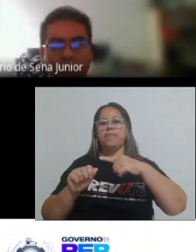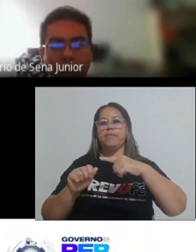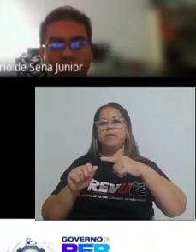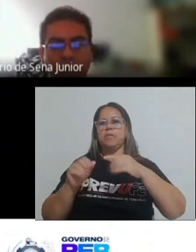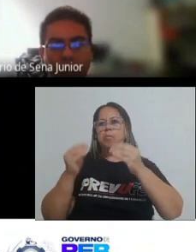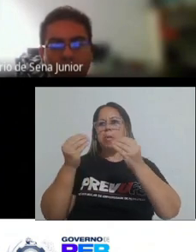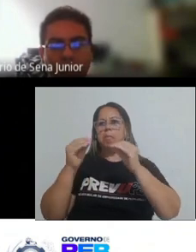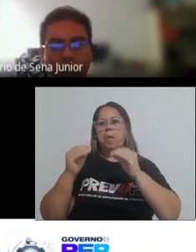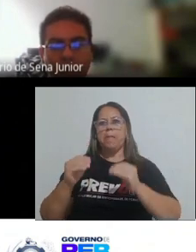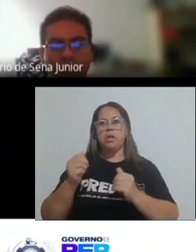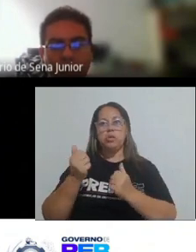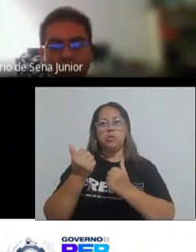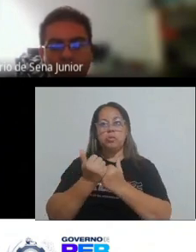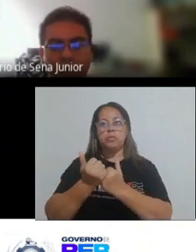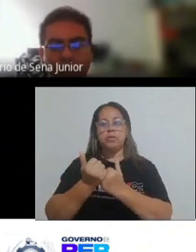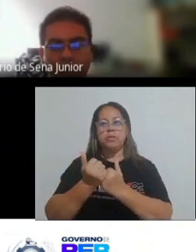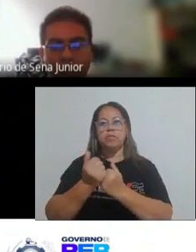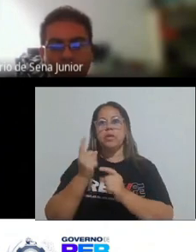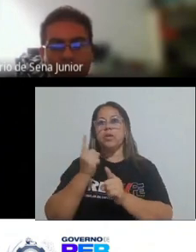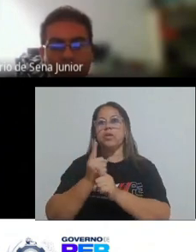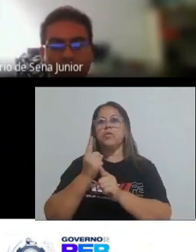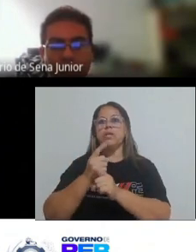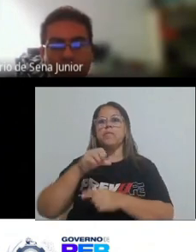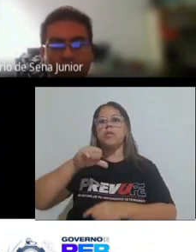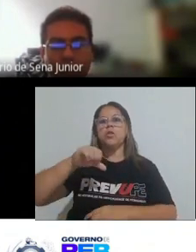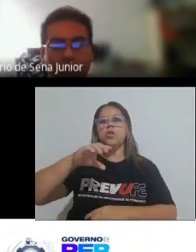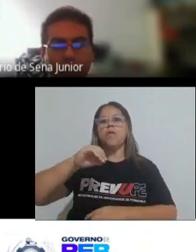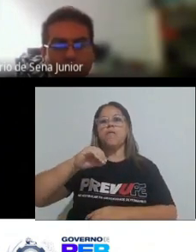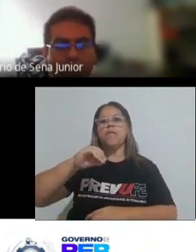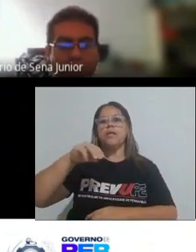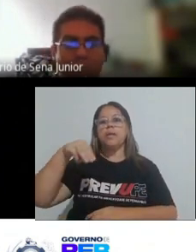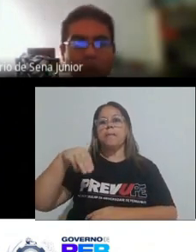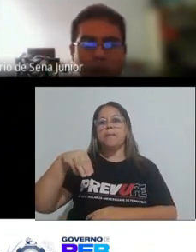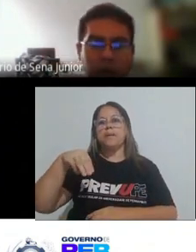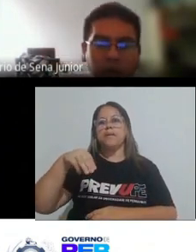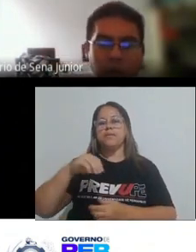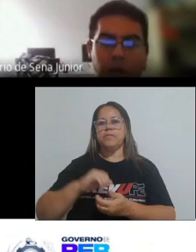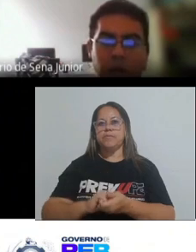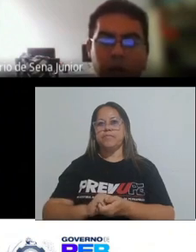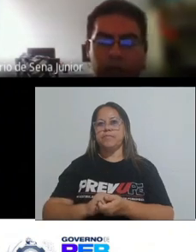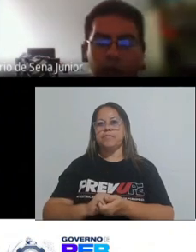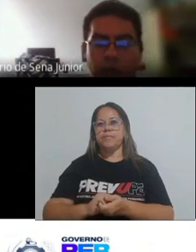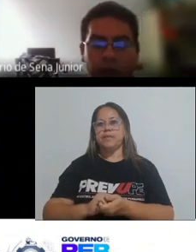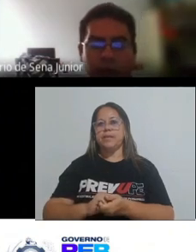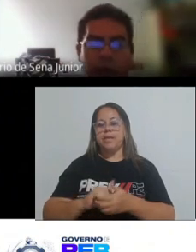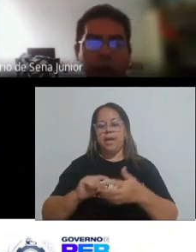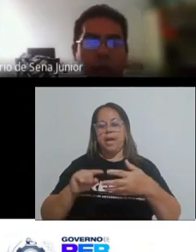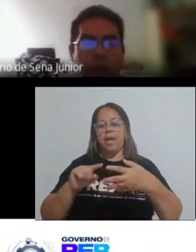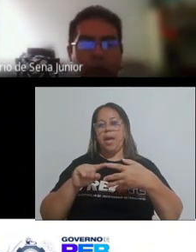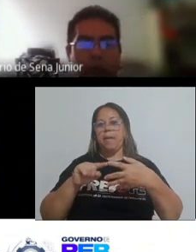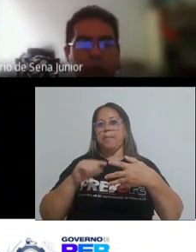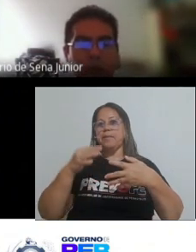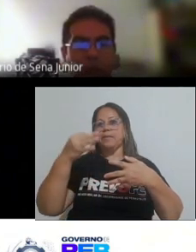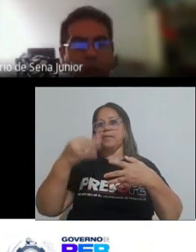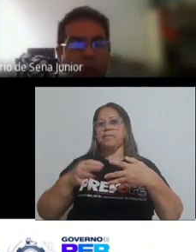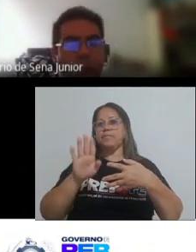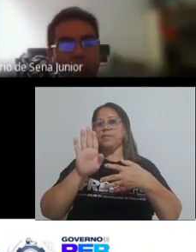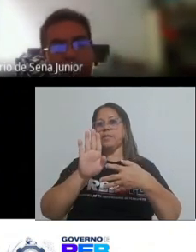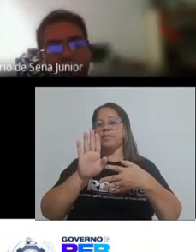Substituindo esses valores obtemos 90 metros. A alternativa correta é a P.